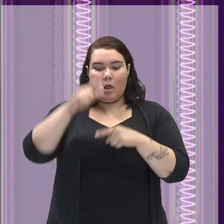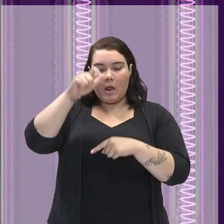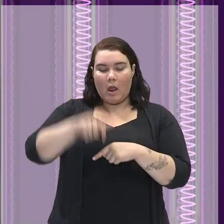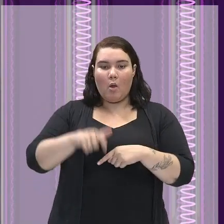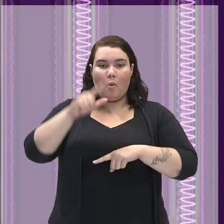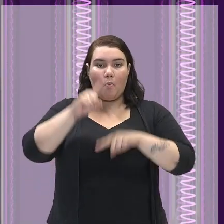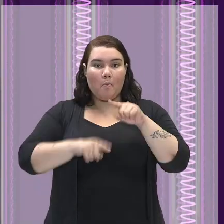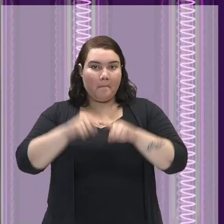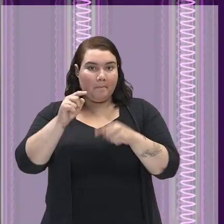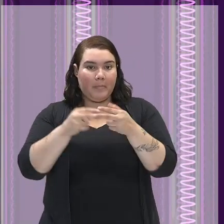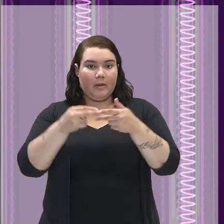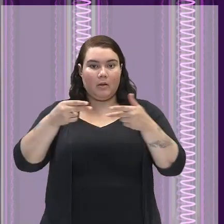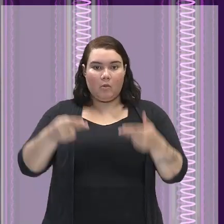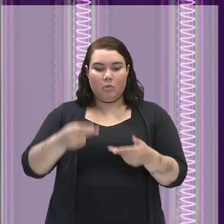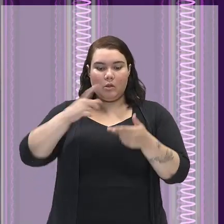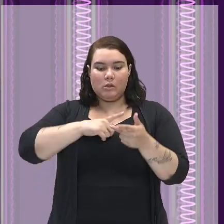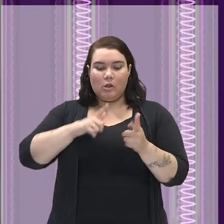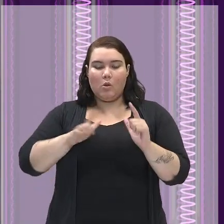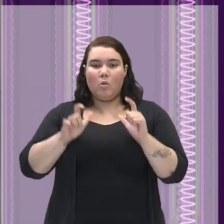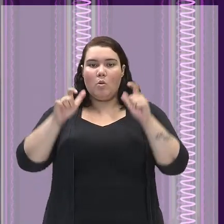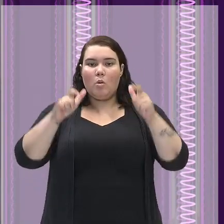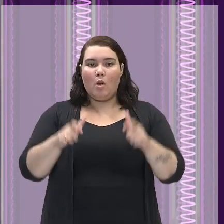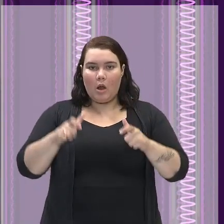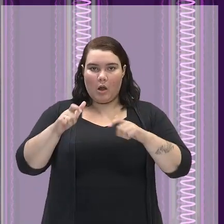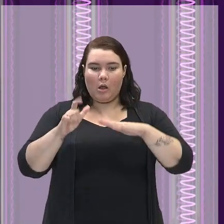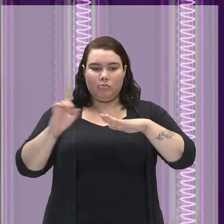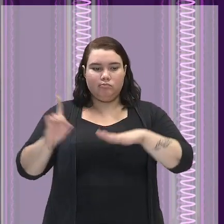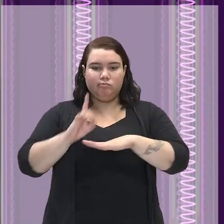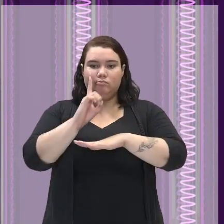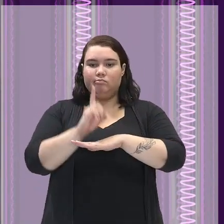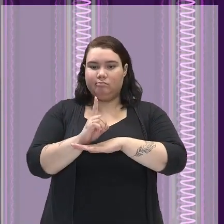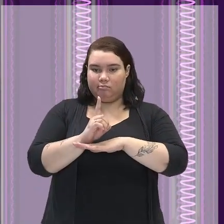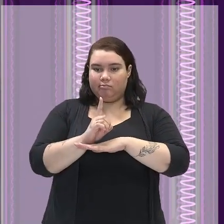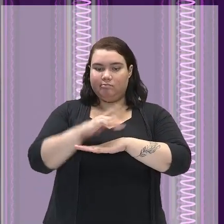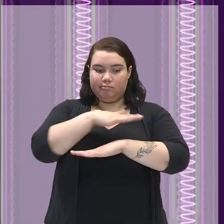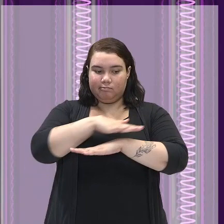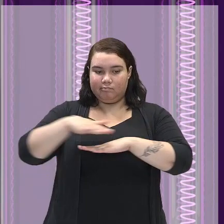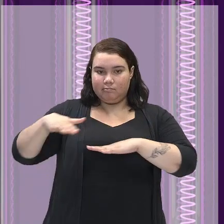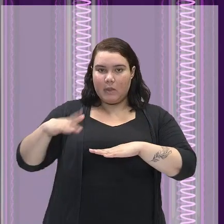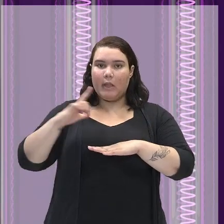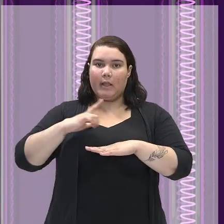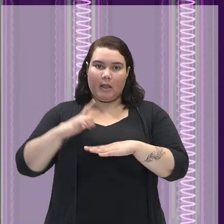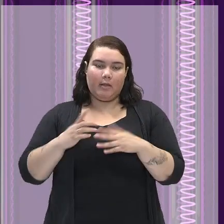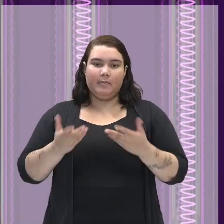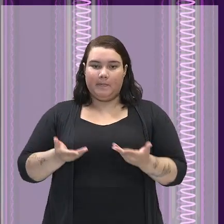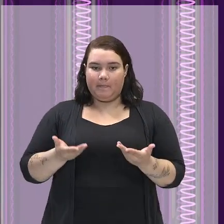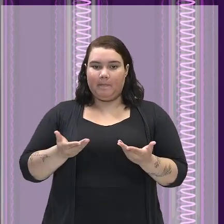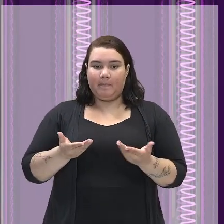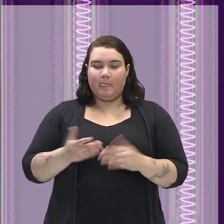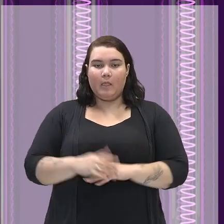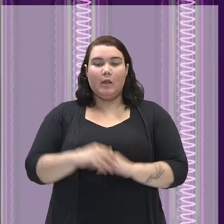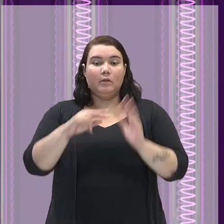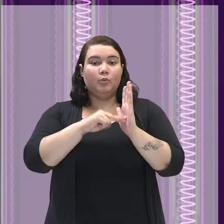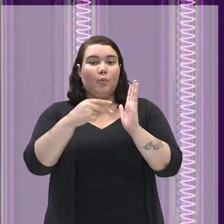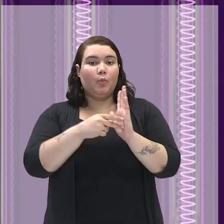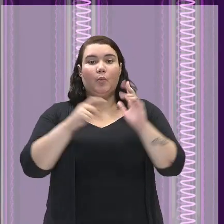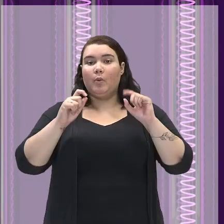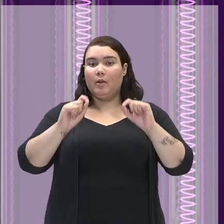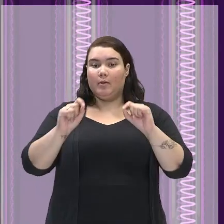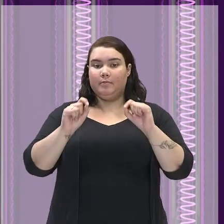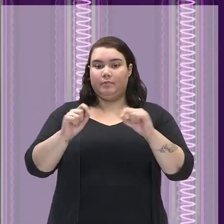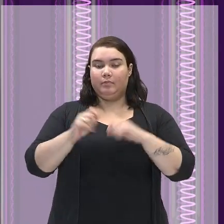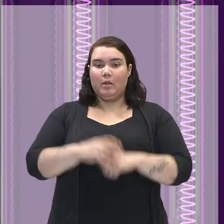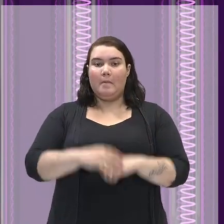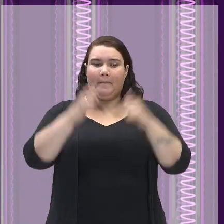corpo e ocupo um espaço. Então, isso significa que, para se falar